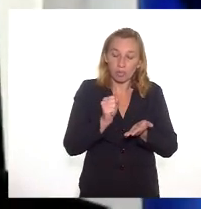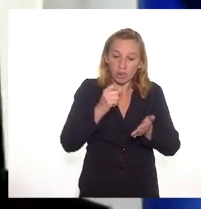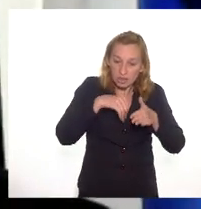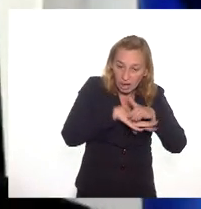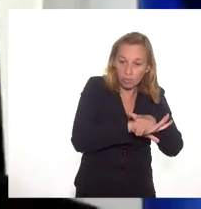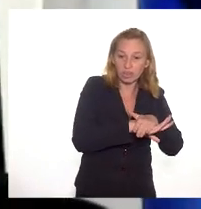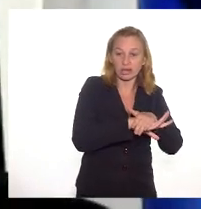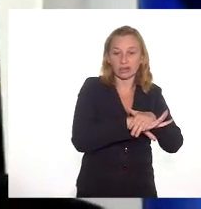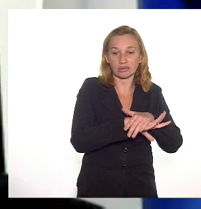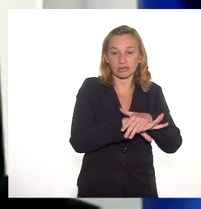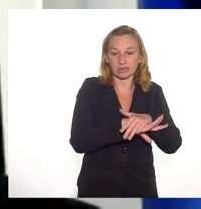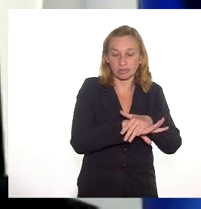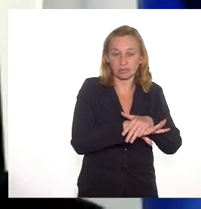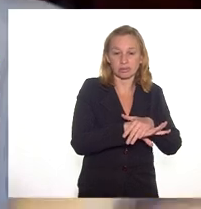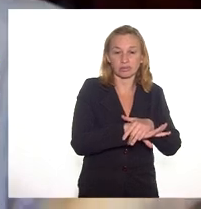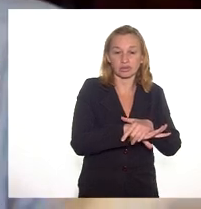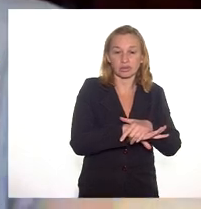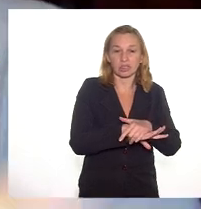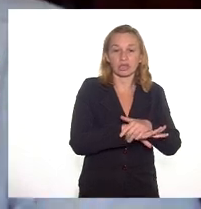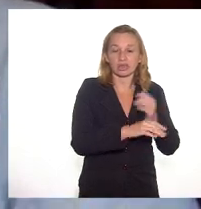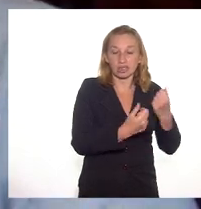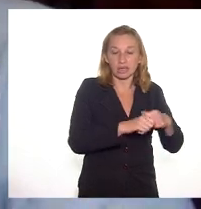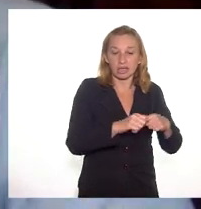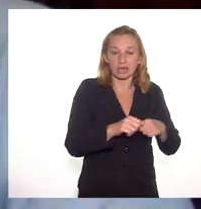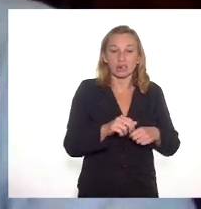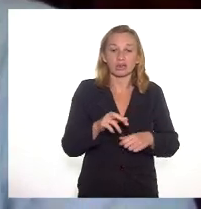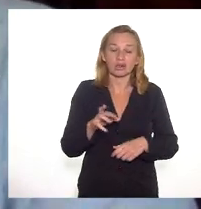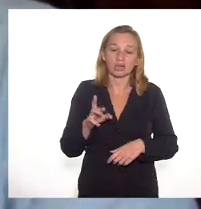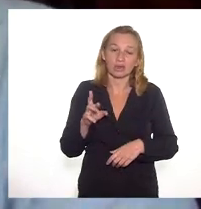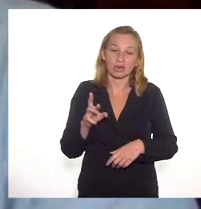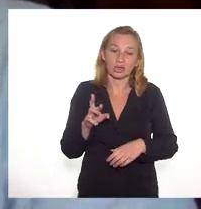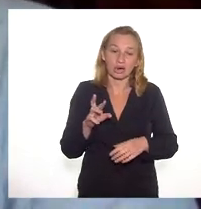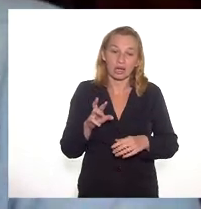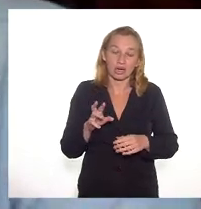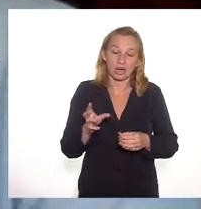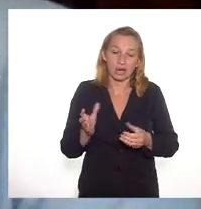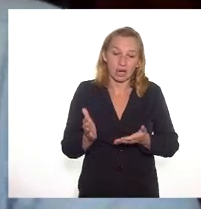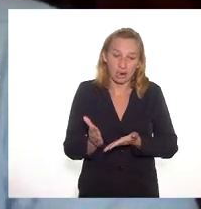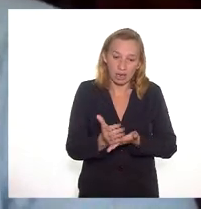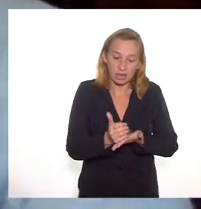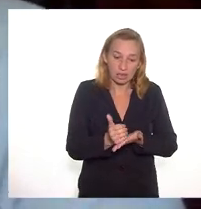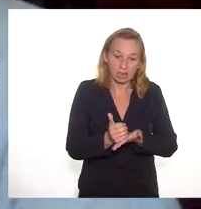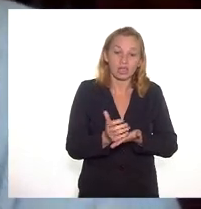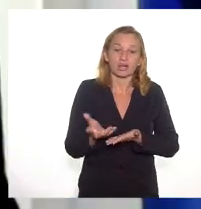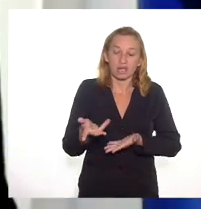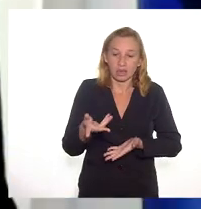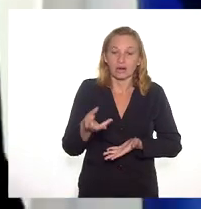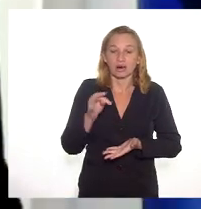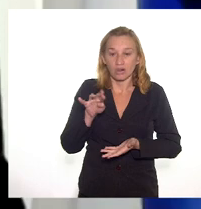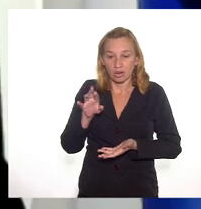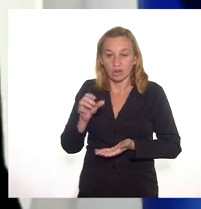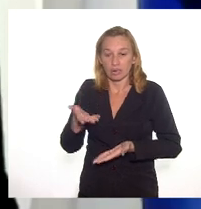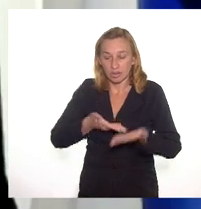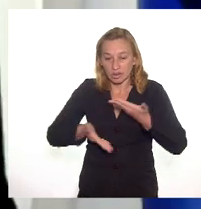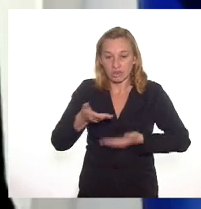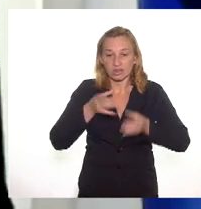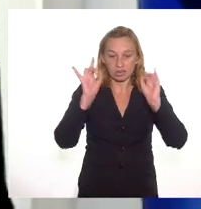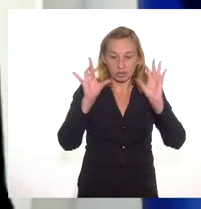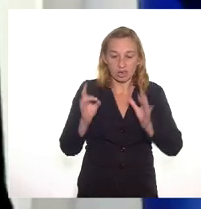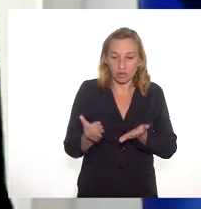fundo. Da recuperação, tá? Da recuperação das participações. Participação especial,